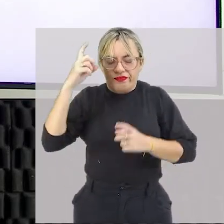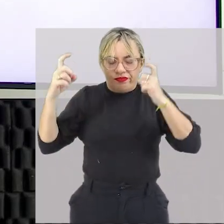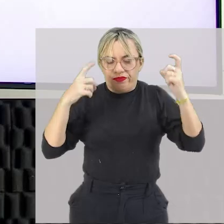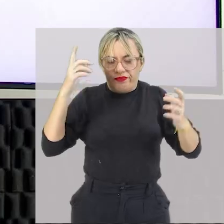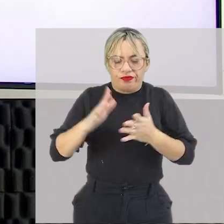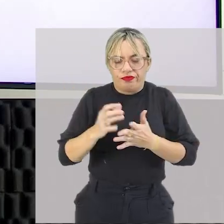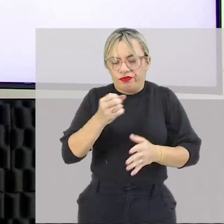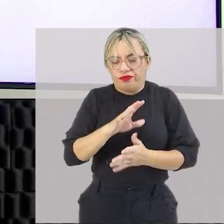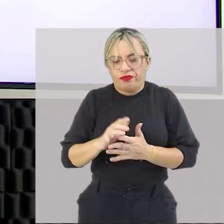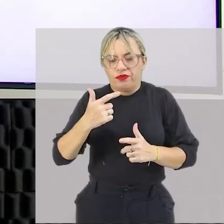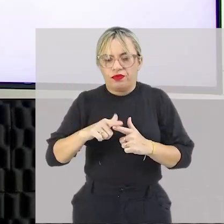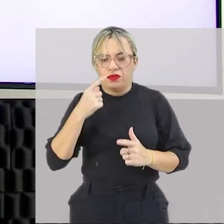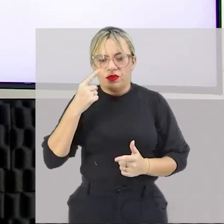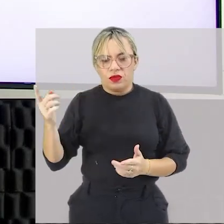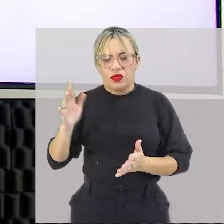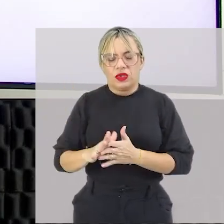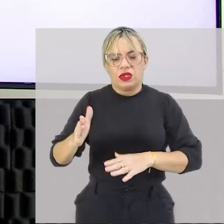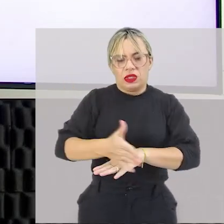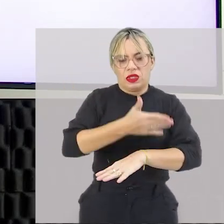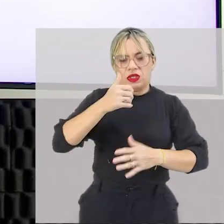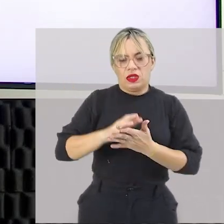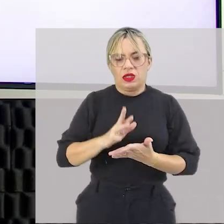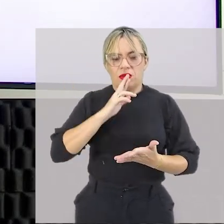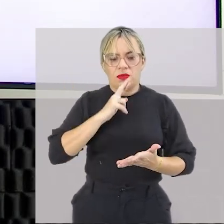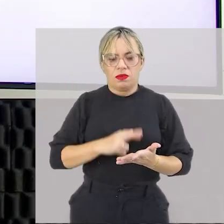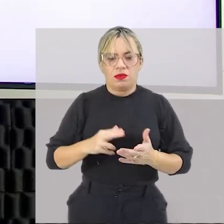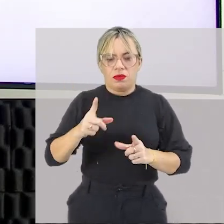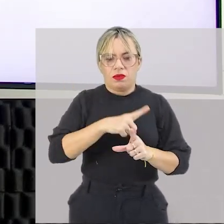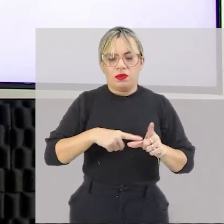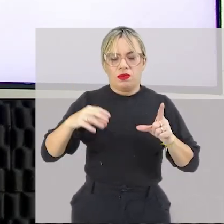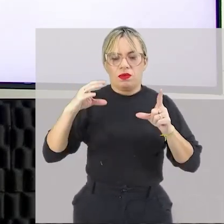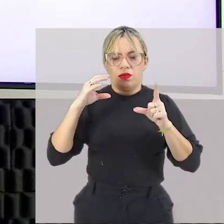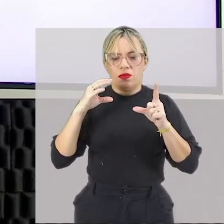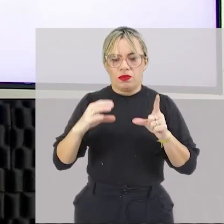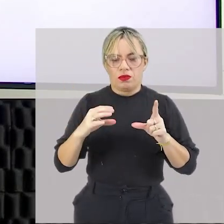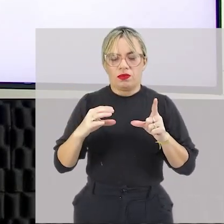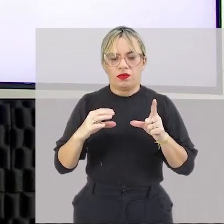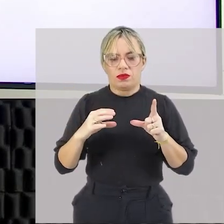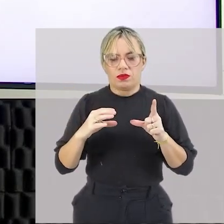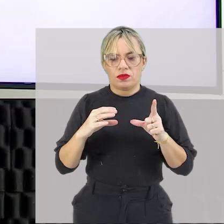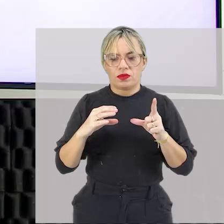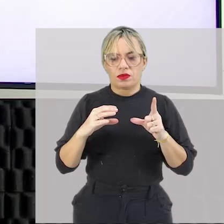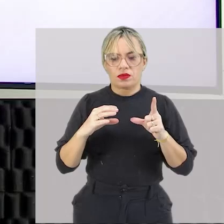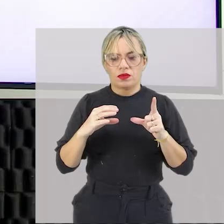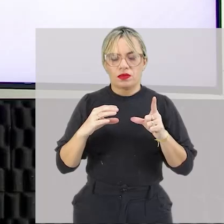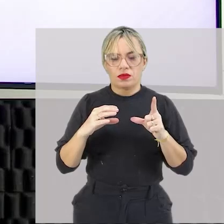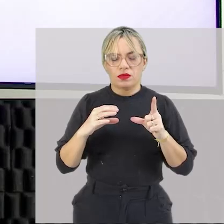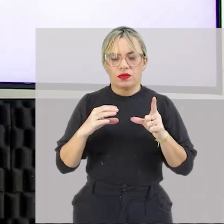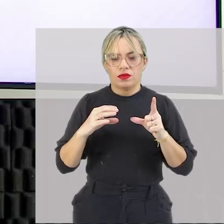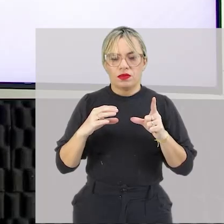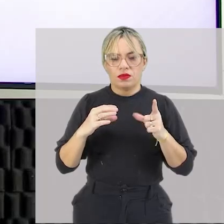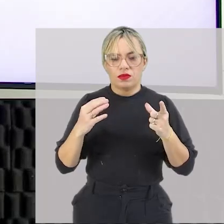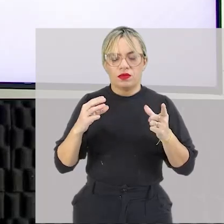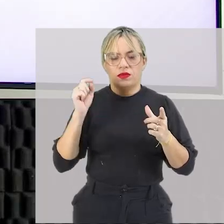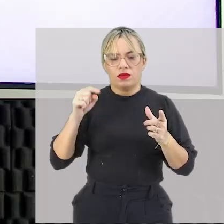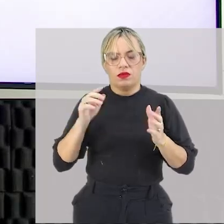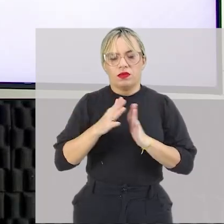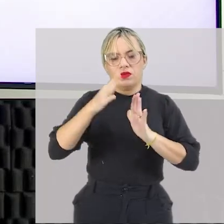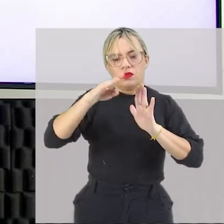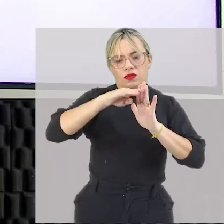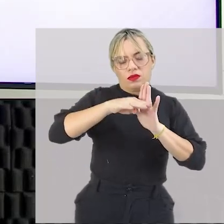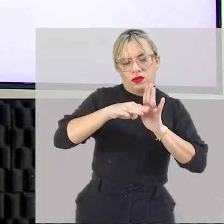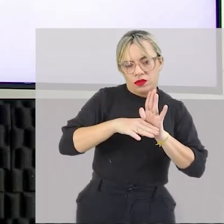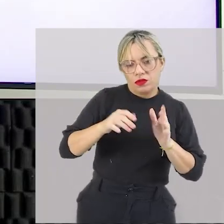ela não vai. Então aqui a que melhor responde ao que foi perguntado será a alternativa C. A adoção de